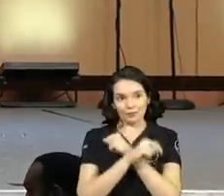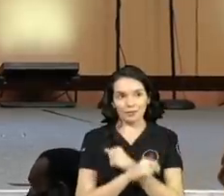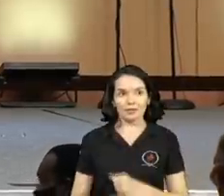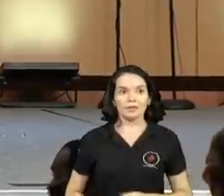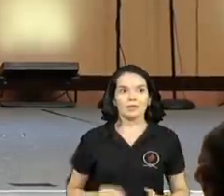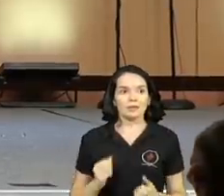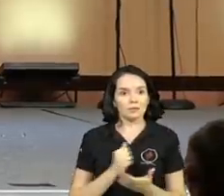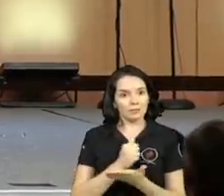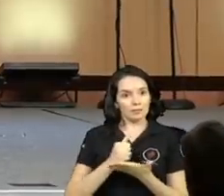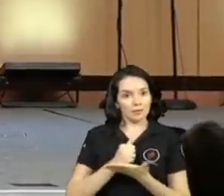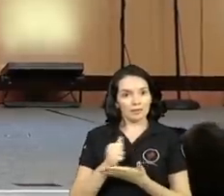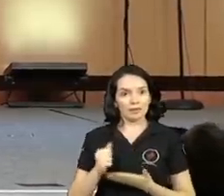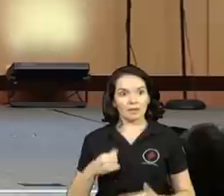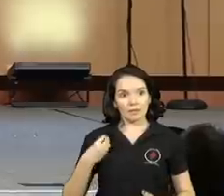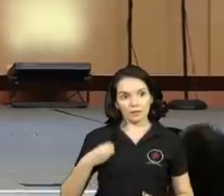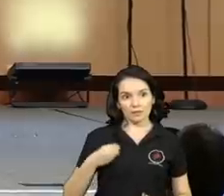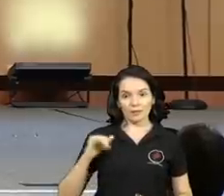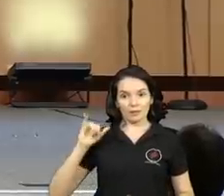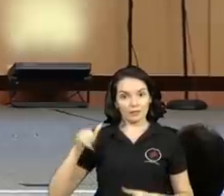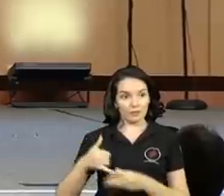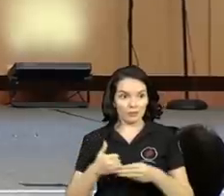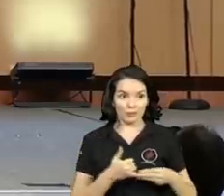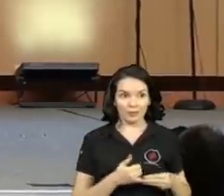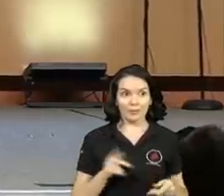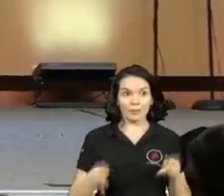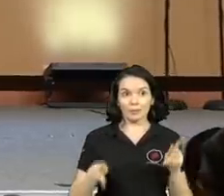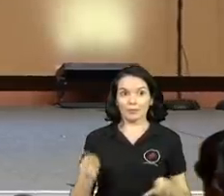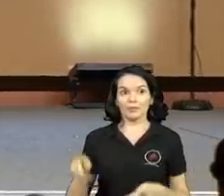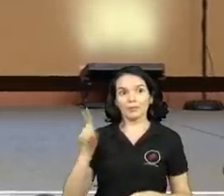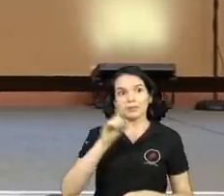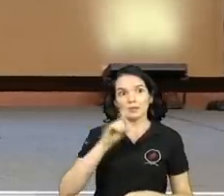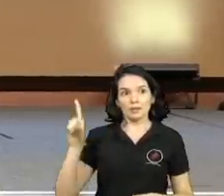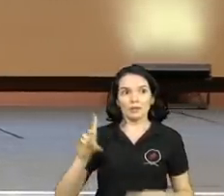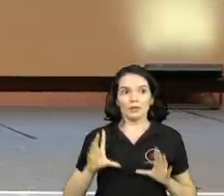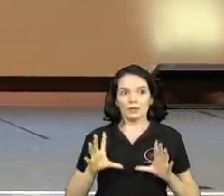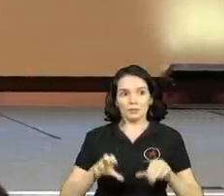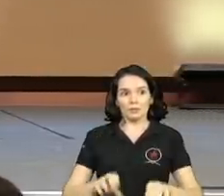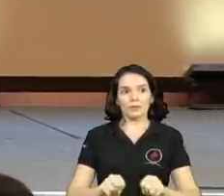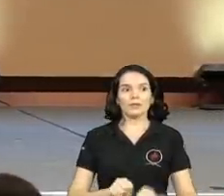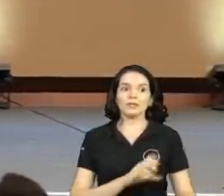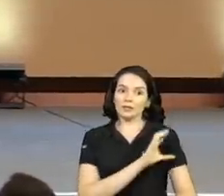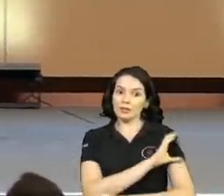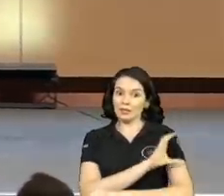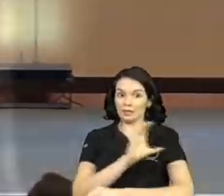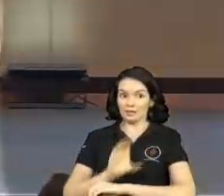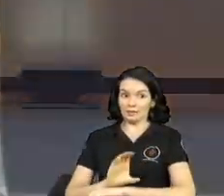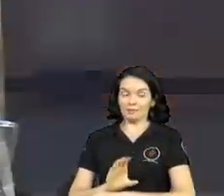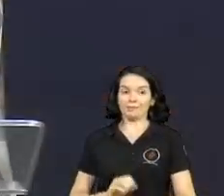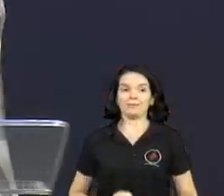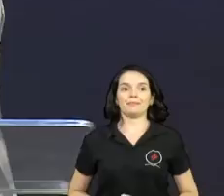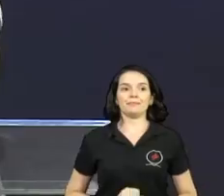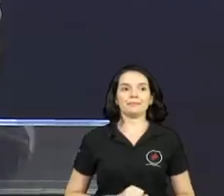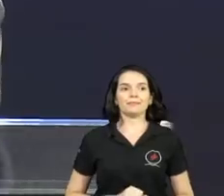Josué e do povo de Deus na conquista de Canaã. Mas eu quero dizer uma coisa para você que está aqui,